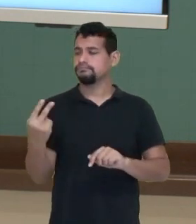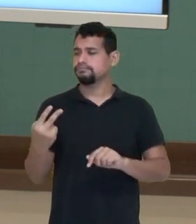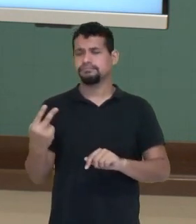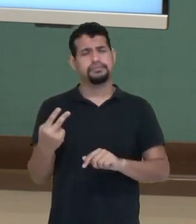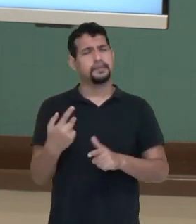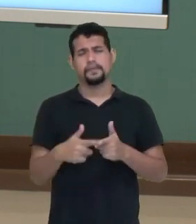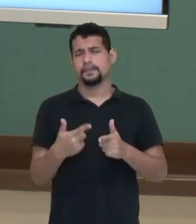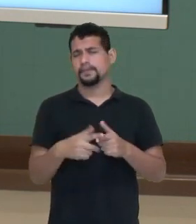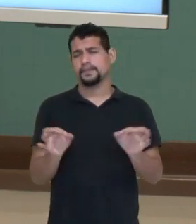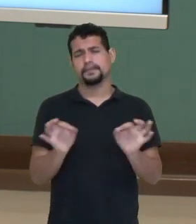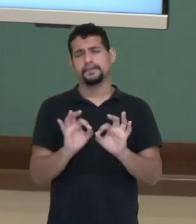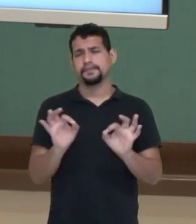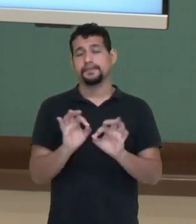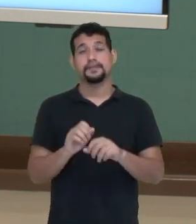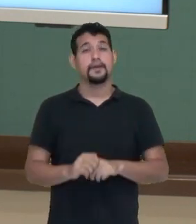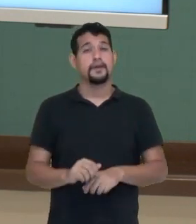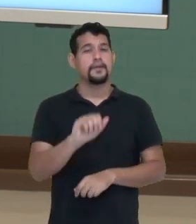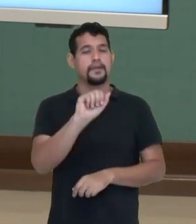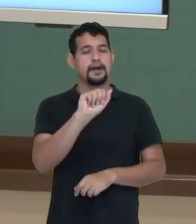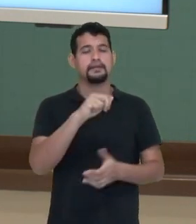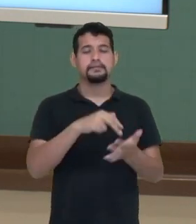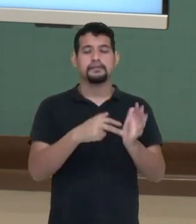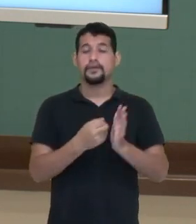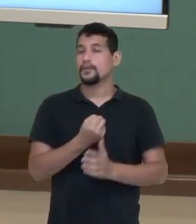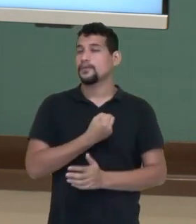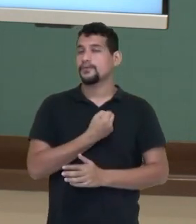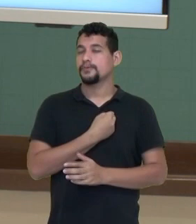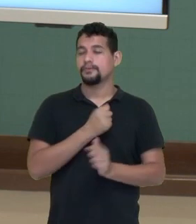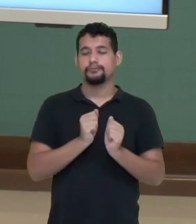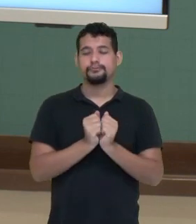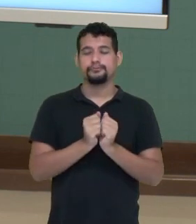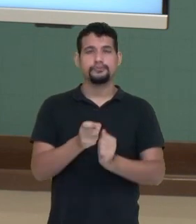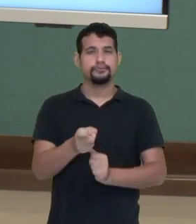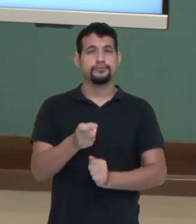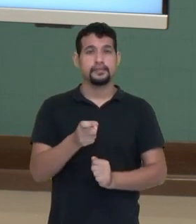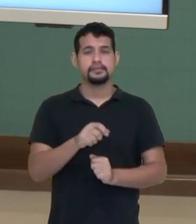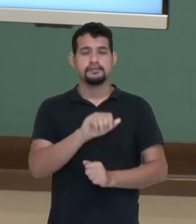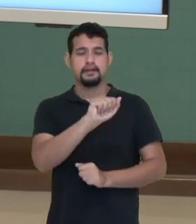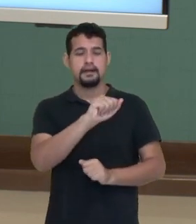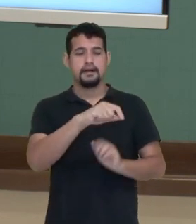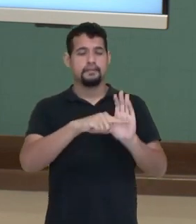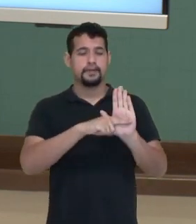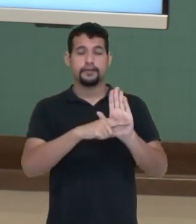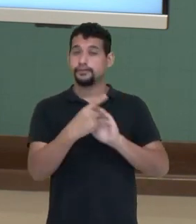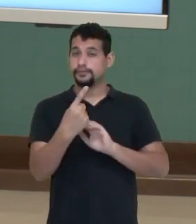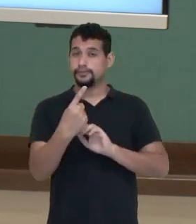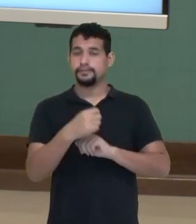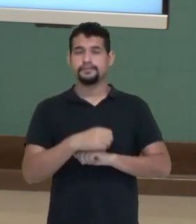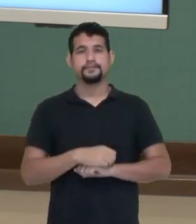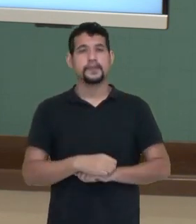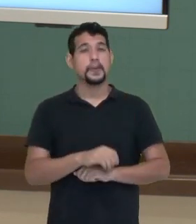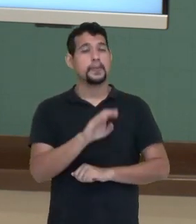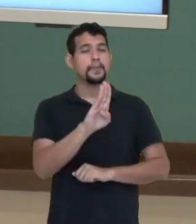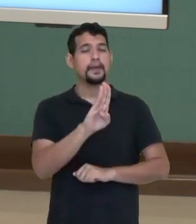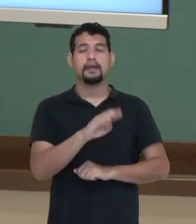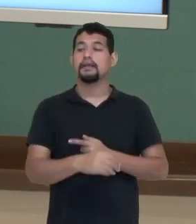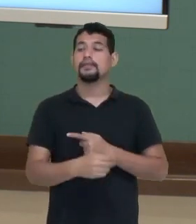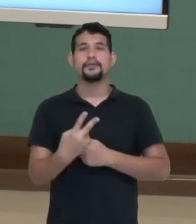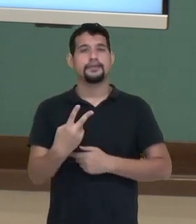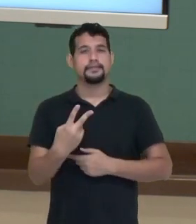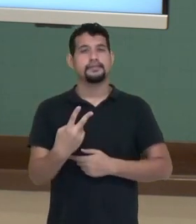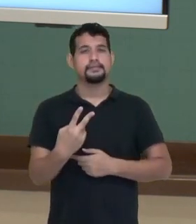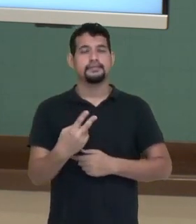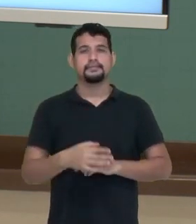problema. O A aqui é o numerinho que acompanha o X, então o A é menos 1 e o B nesse caso é